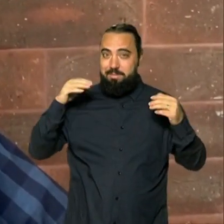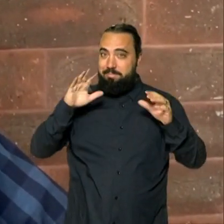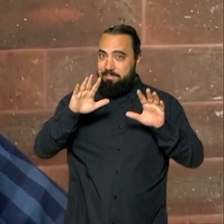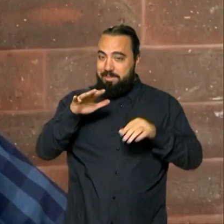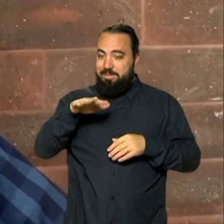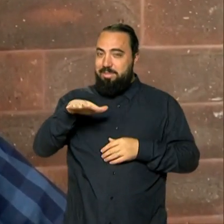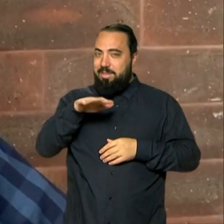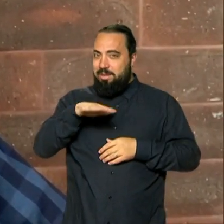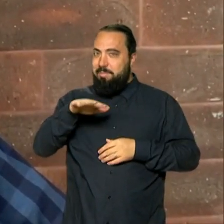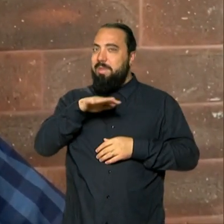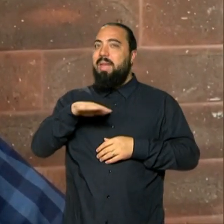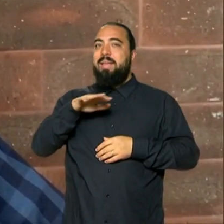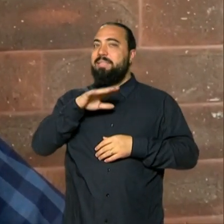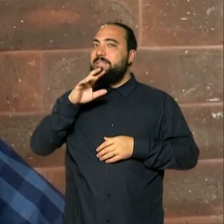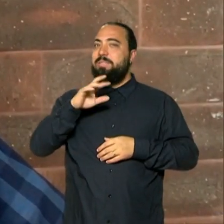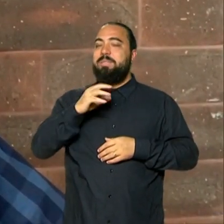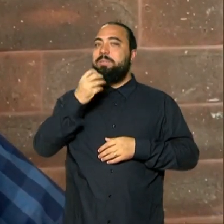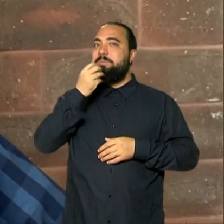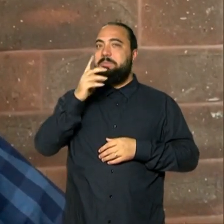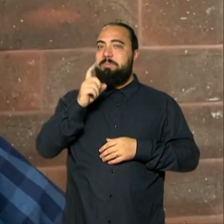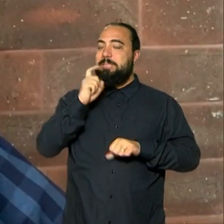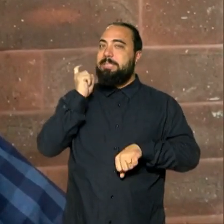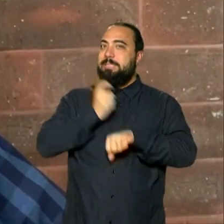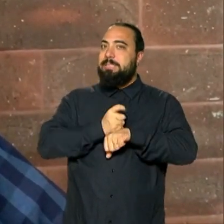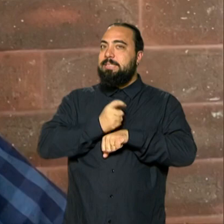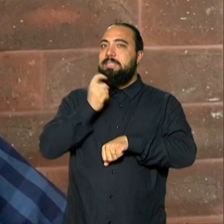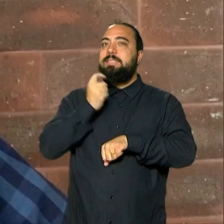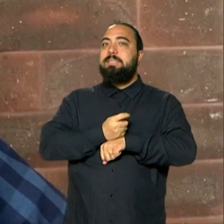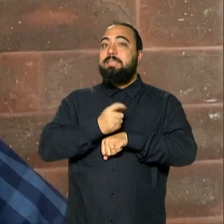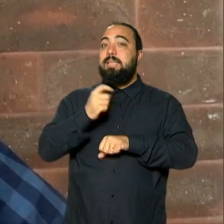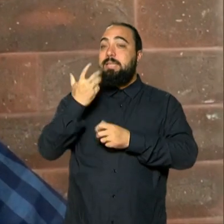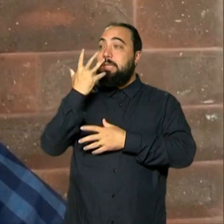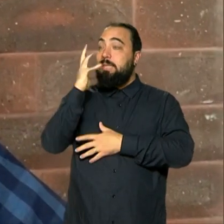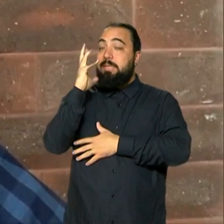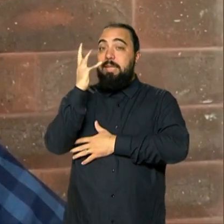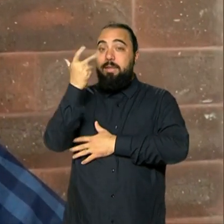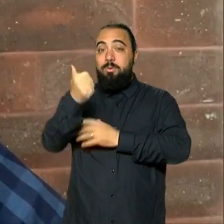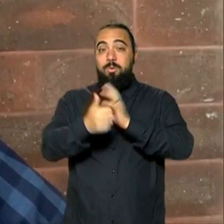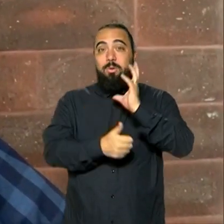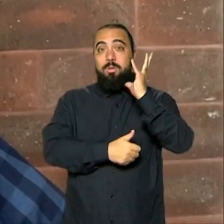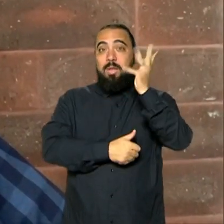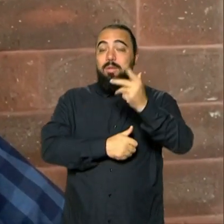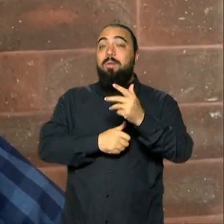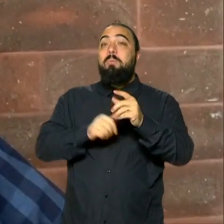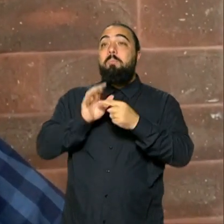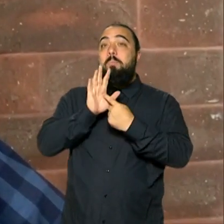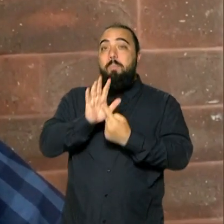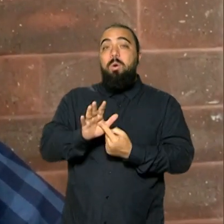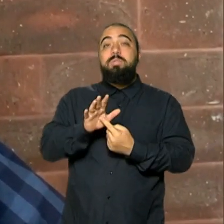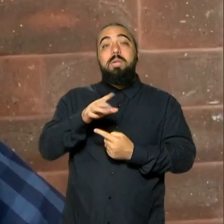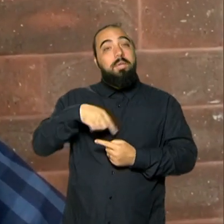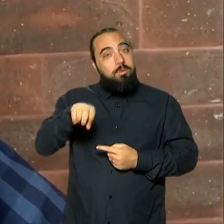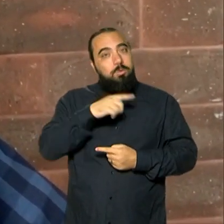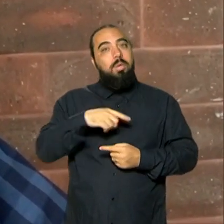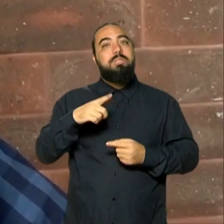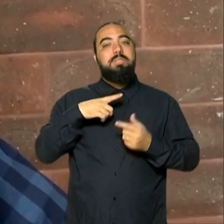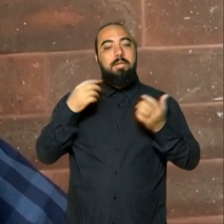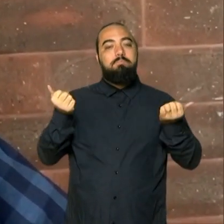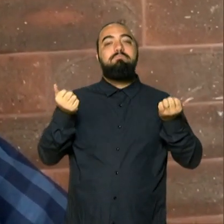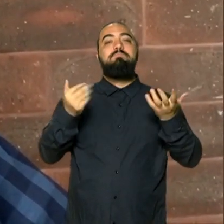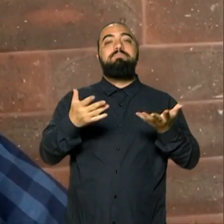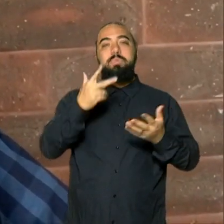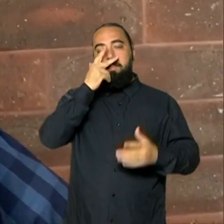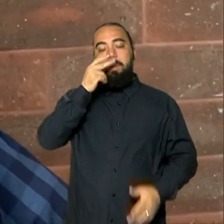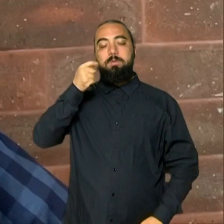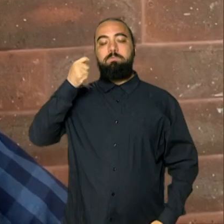ele é um ambiente no qual ele é muito duro. A natureza ela nos mostra o tempo todo o tanto que nós estamos à mercê dela naquele